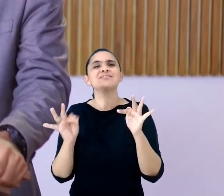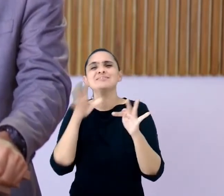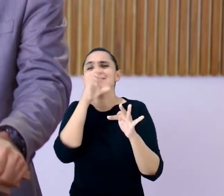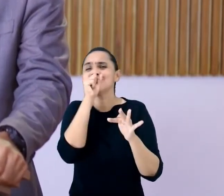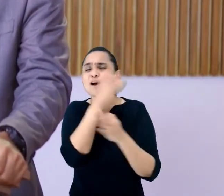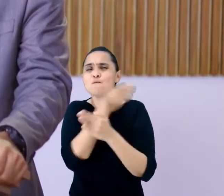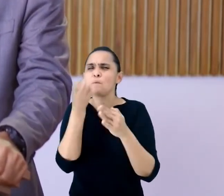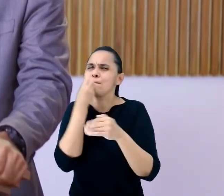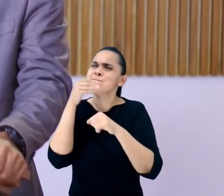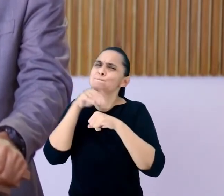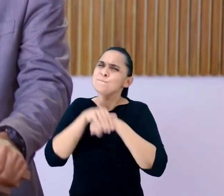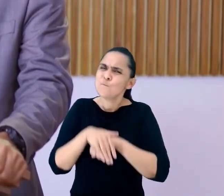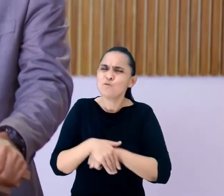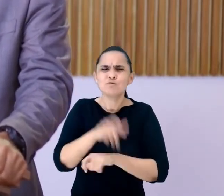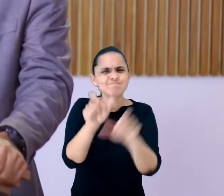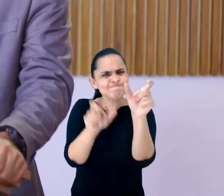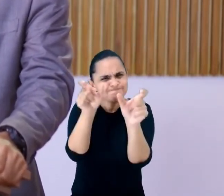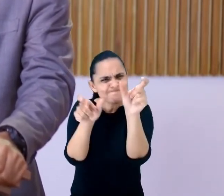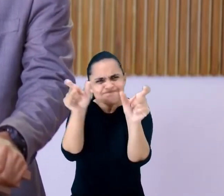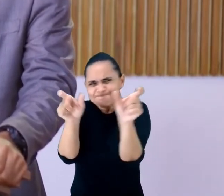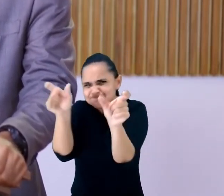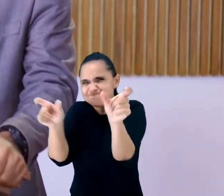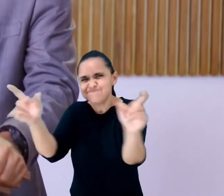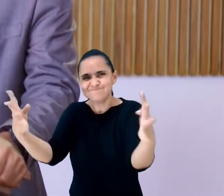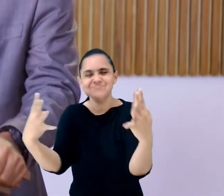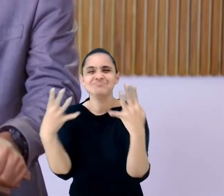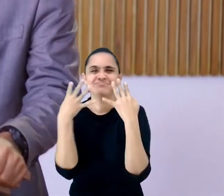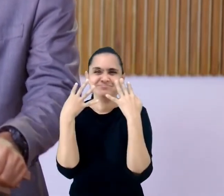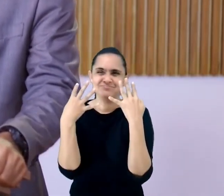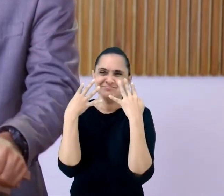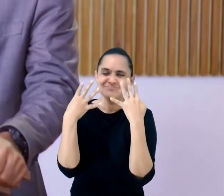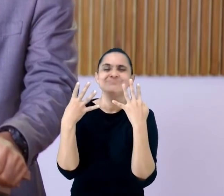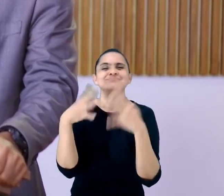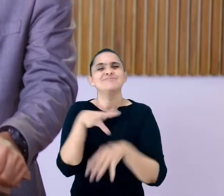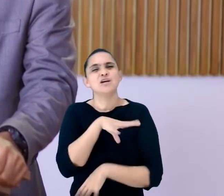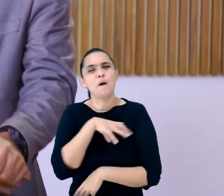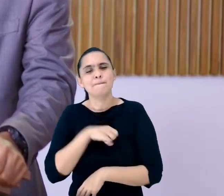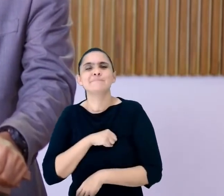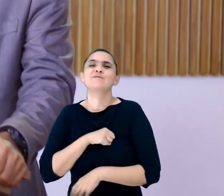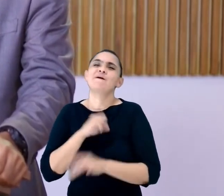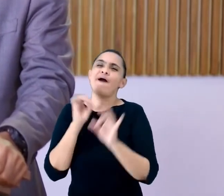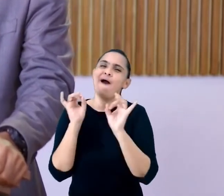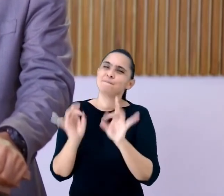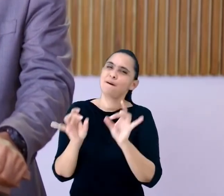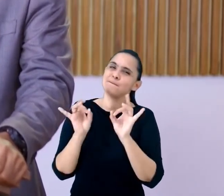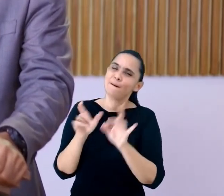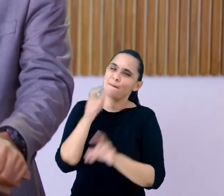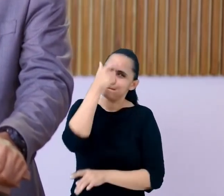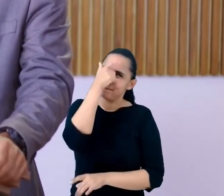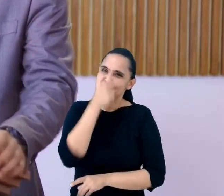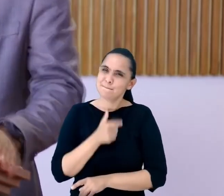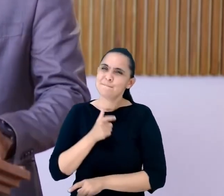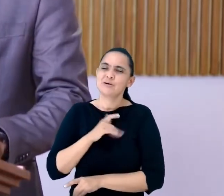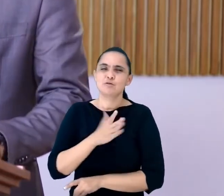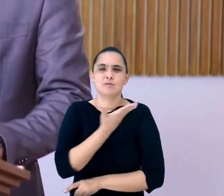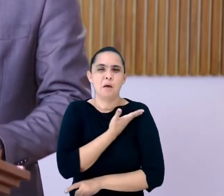cada um dos nossos queridos internautas, nossos queridos comportores, nossos companheiros de